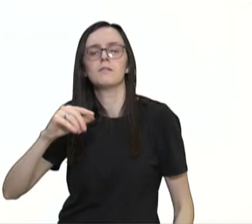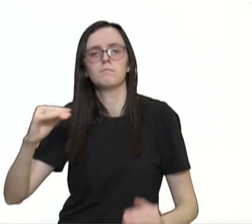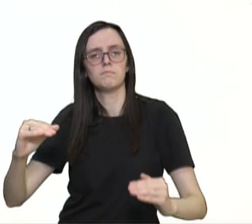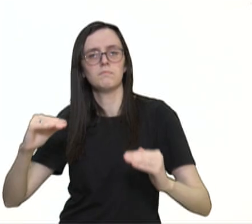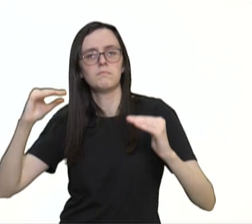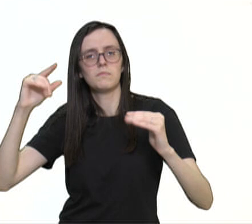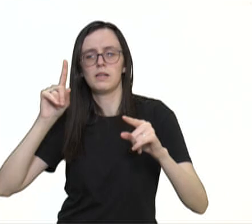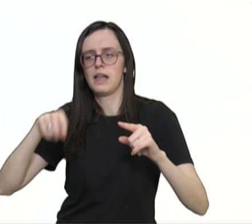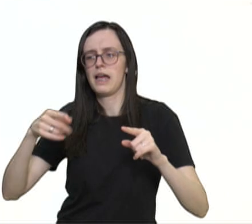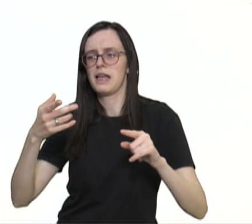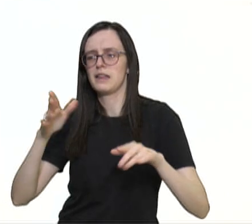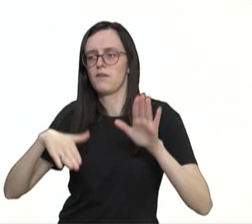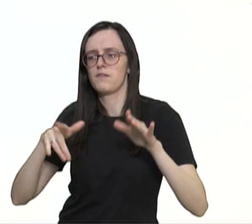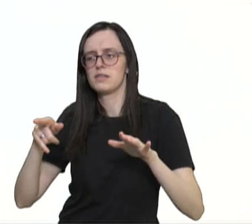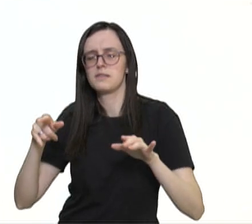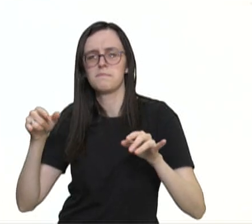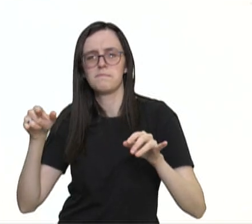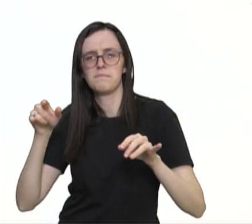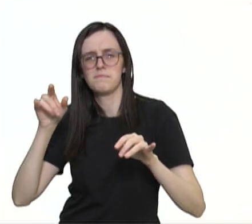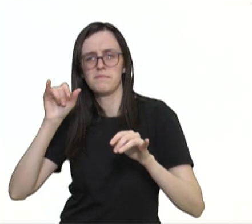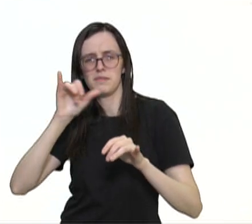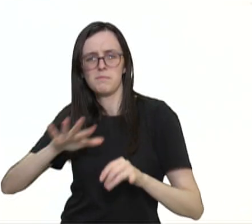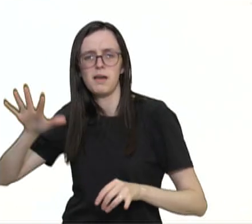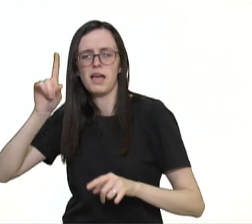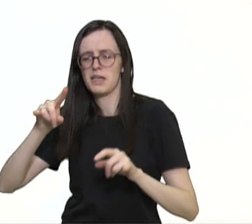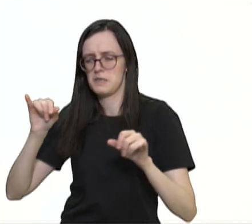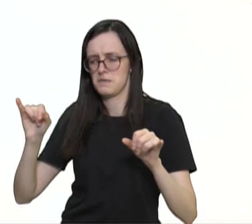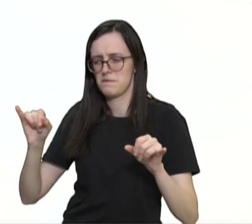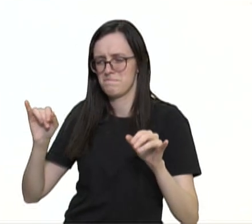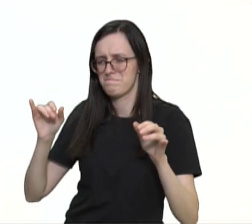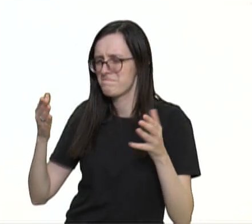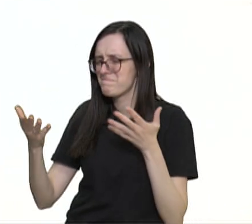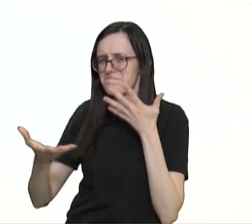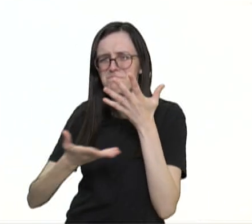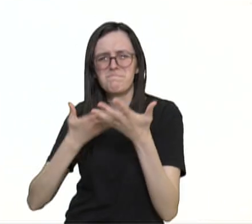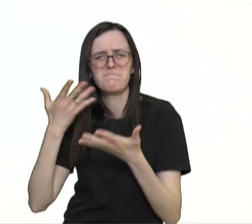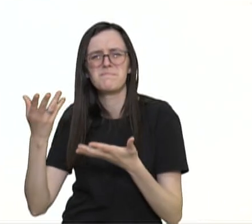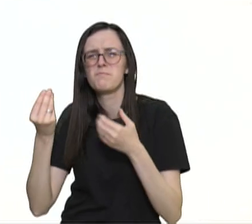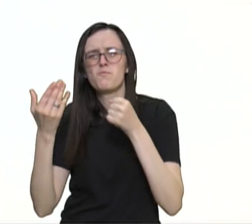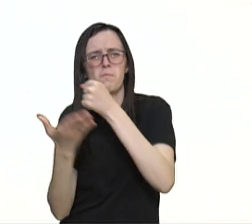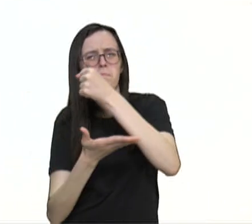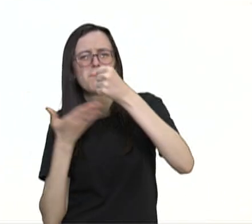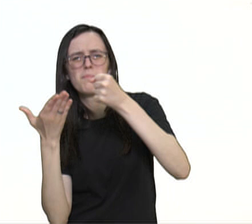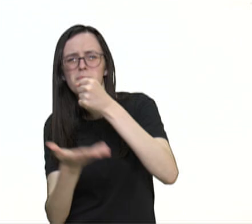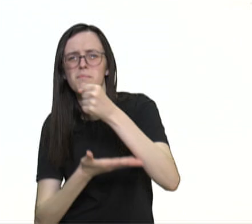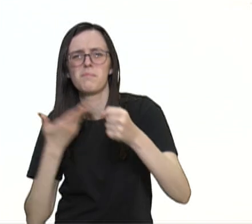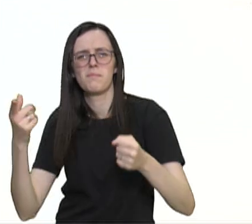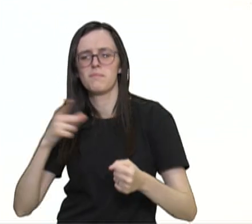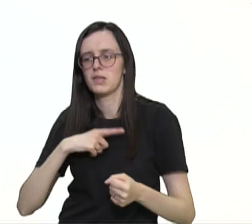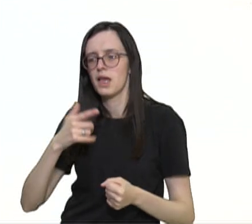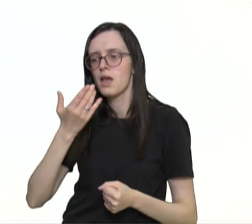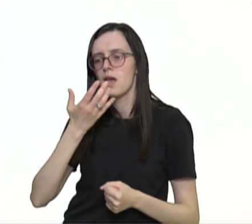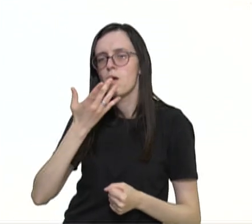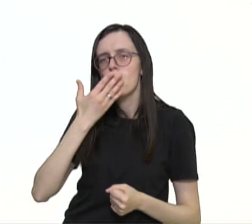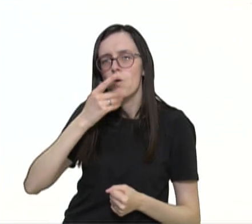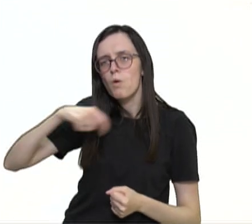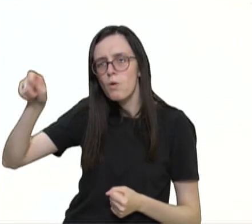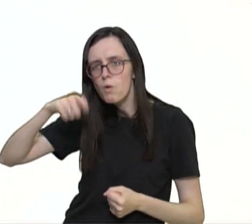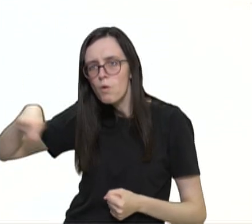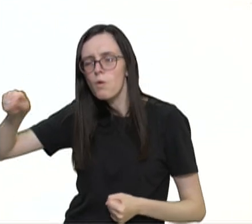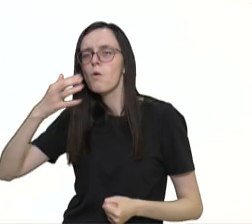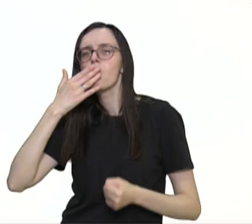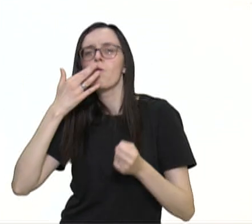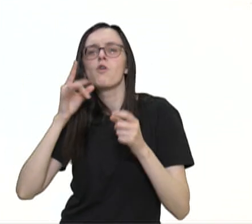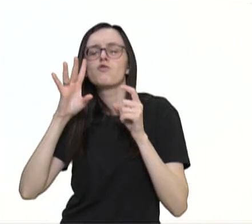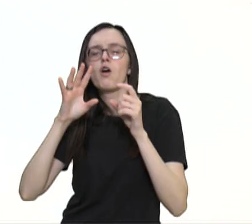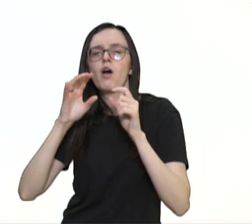arte fútil, o uso do dourado em forma de curvas e de elementos decorativos com laços de flores e cores suaves. A ideia era